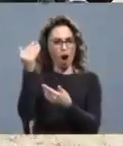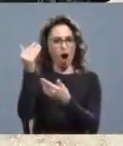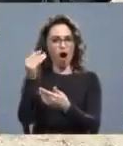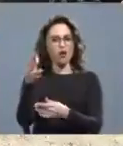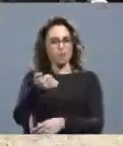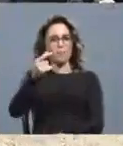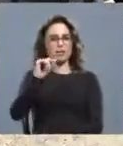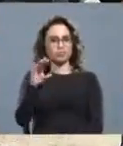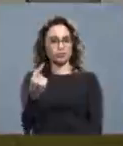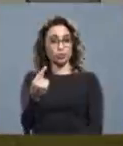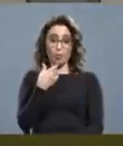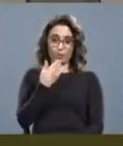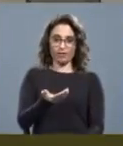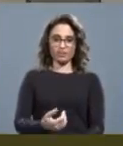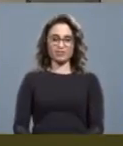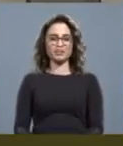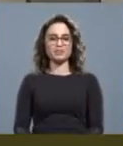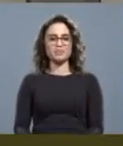vitória. Obrigado.